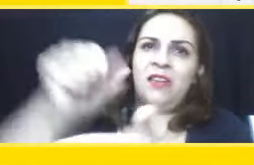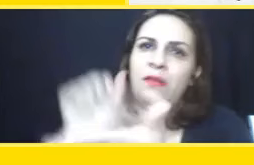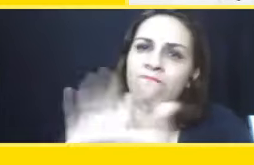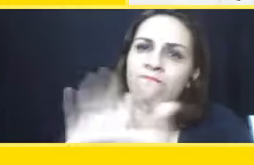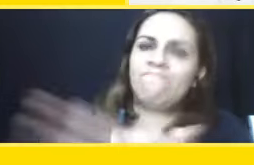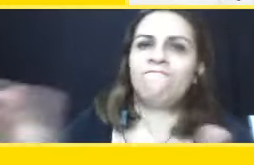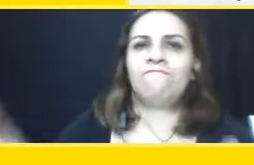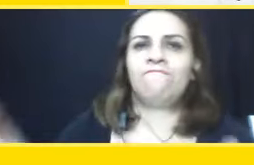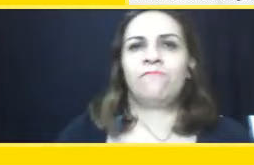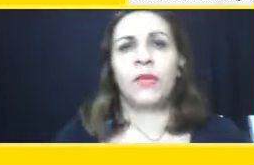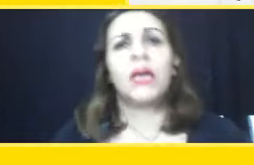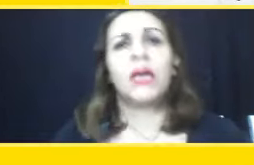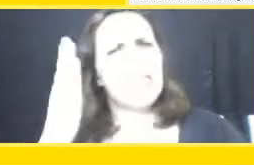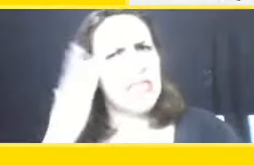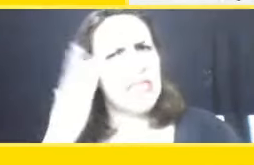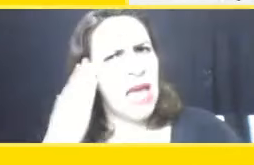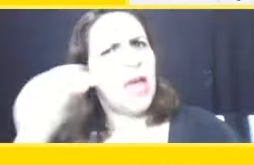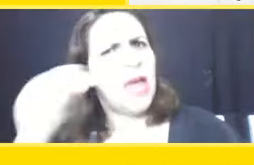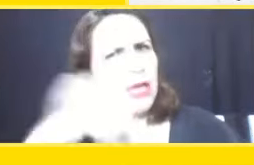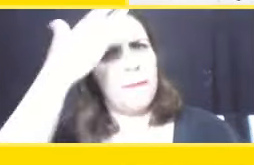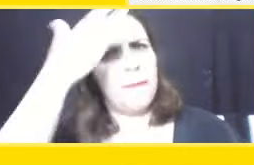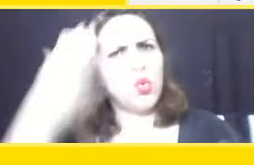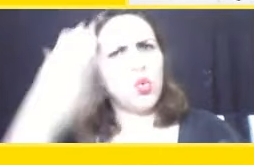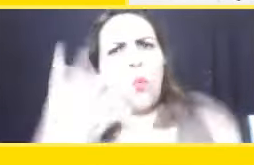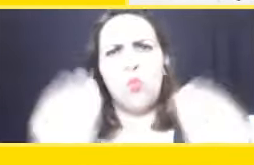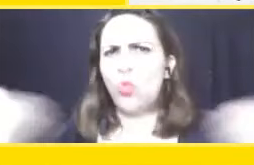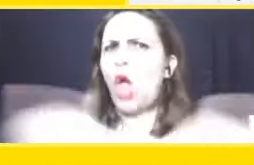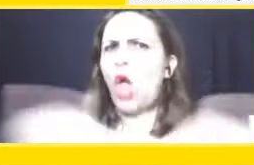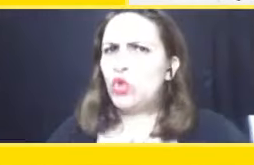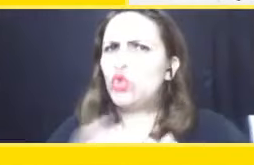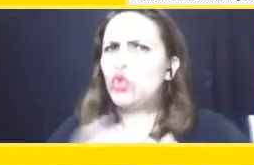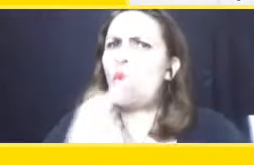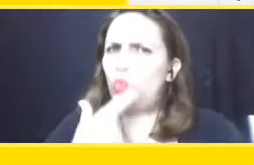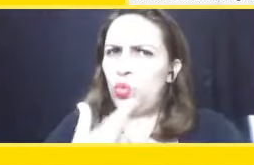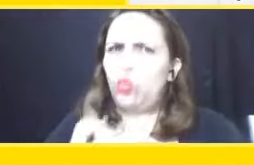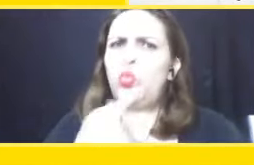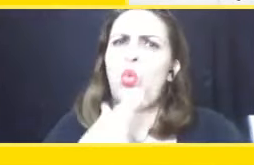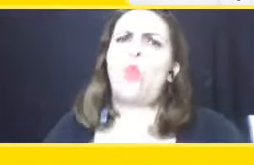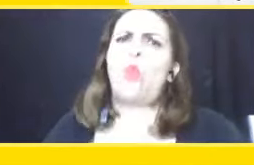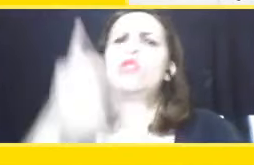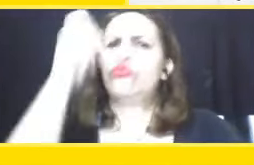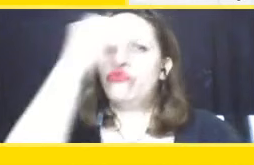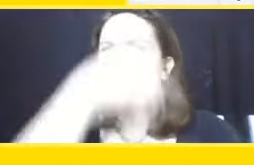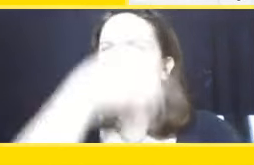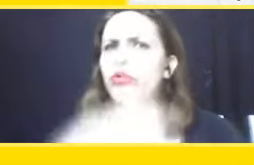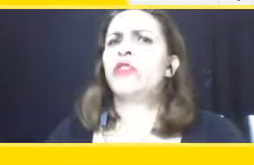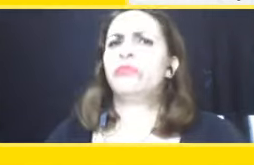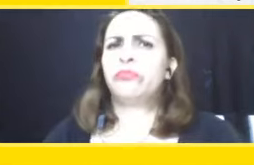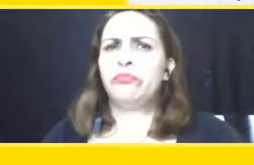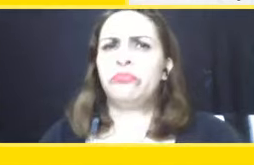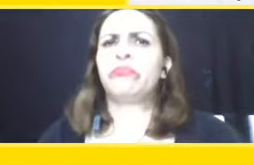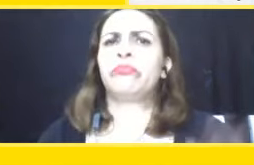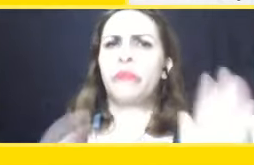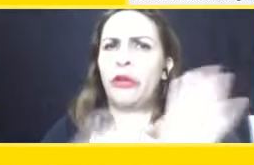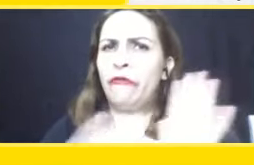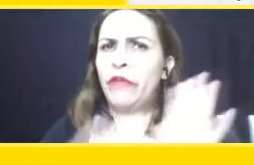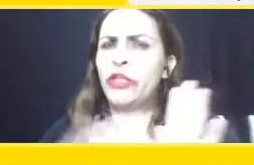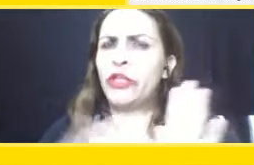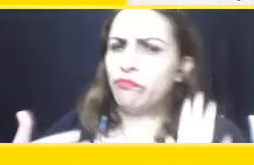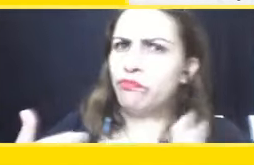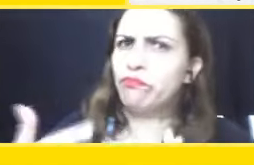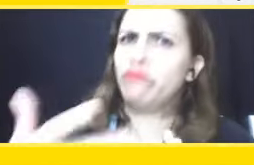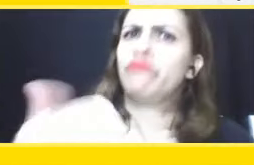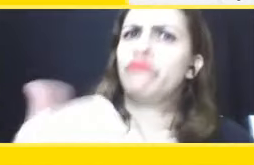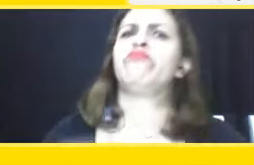viu, deputado? O senhor sabe disso, que utilizam, né? É E as verdade. famílias têm essa dificuldade. Então, realmente está avançando, né?